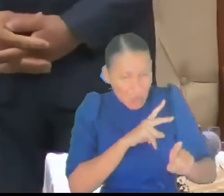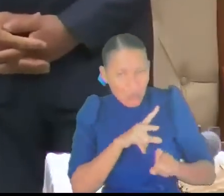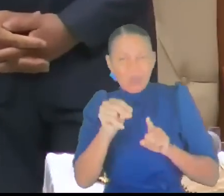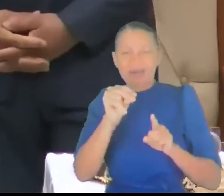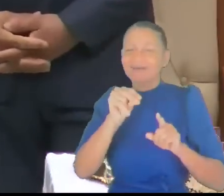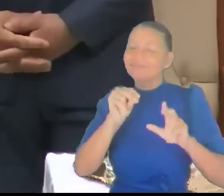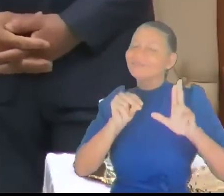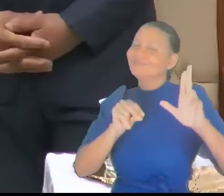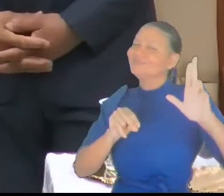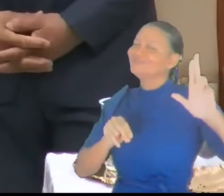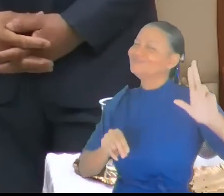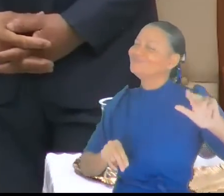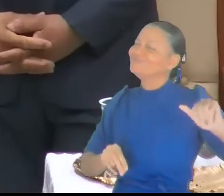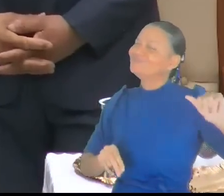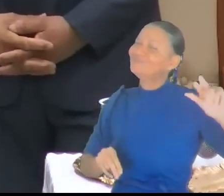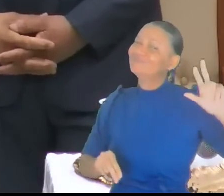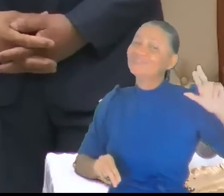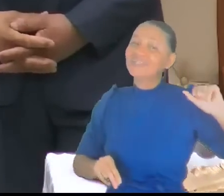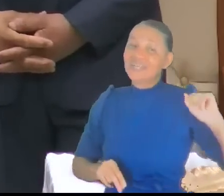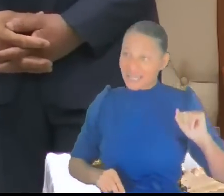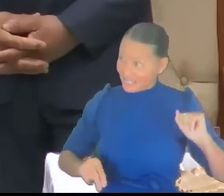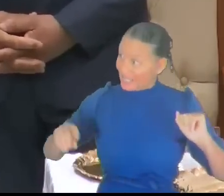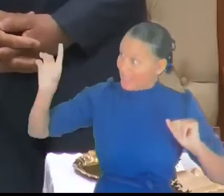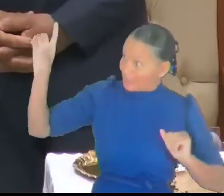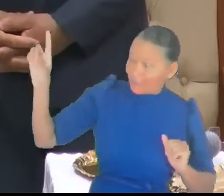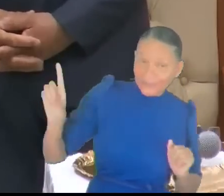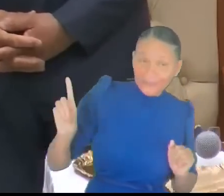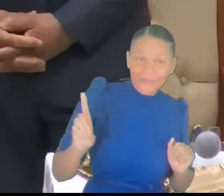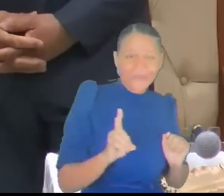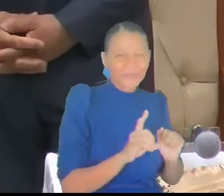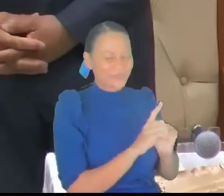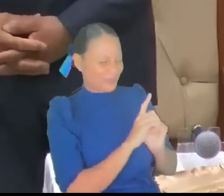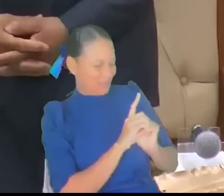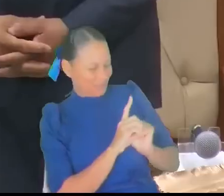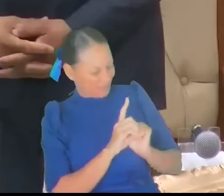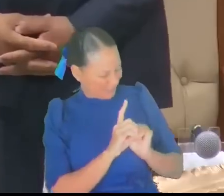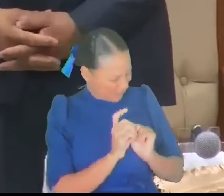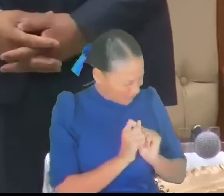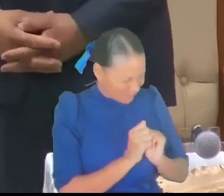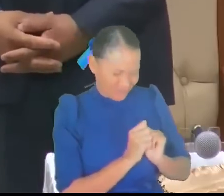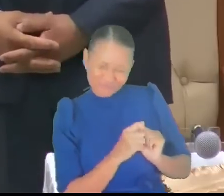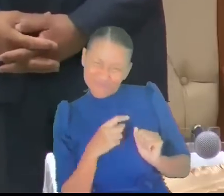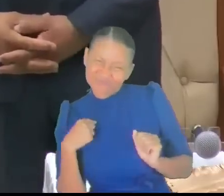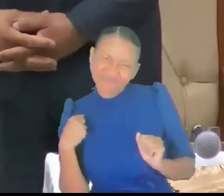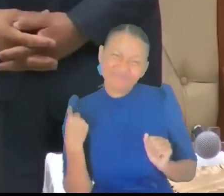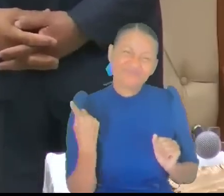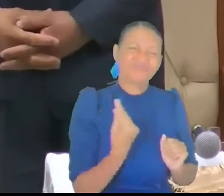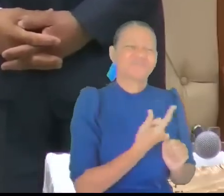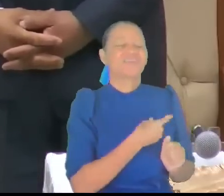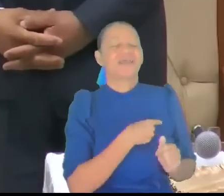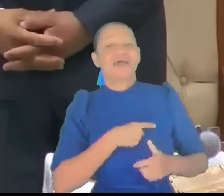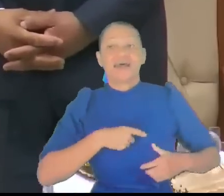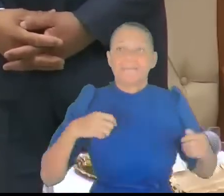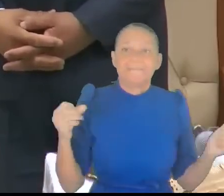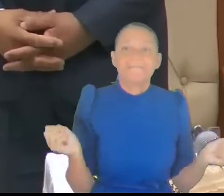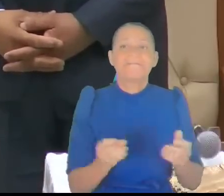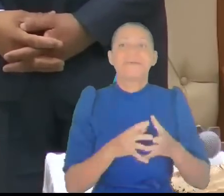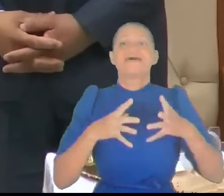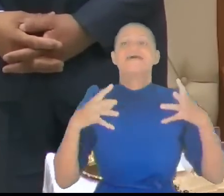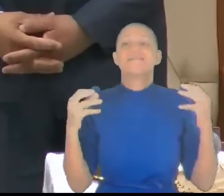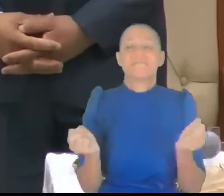triunfar. Se Deus é por nós, o milagre Ele